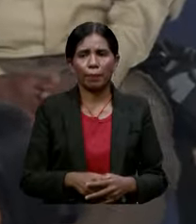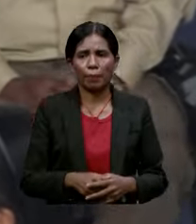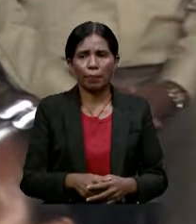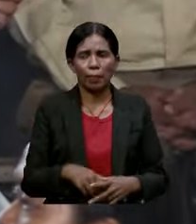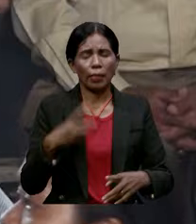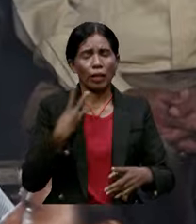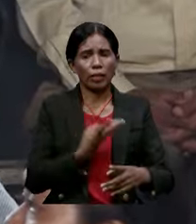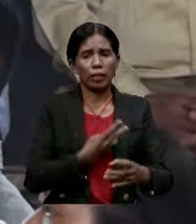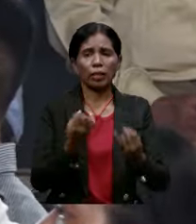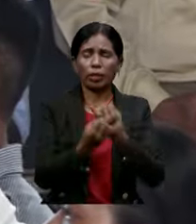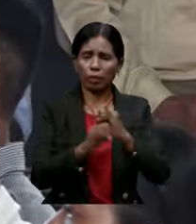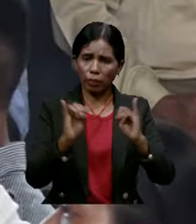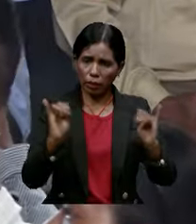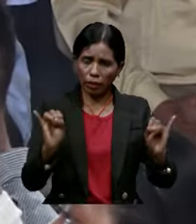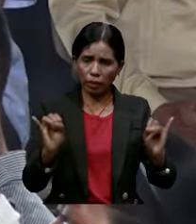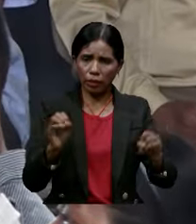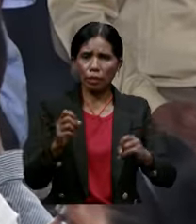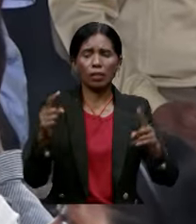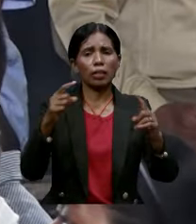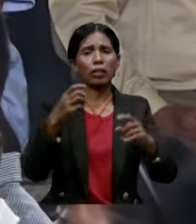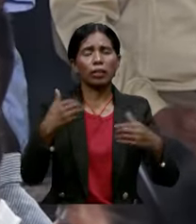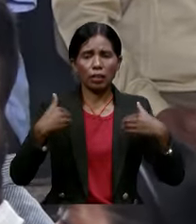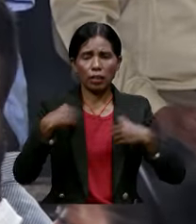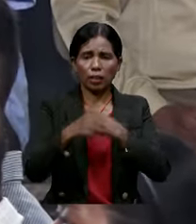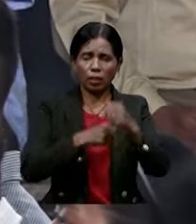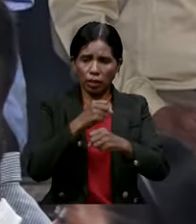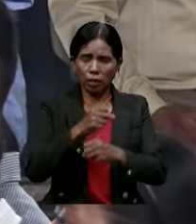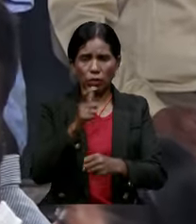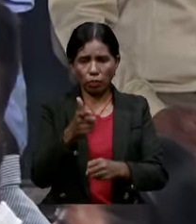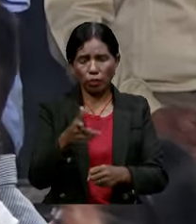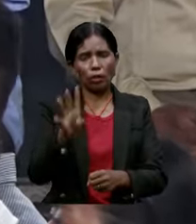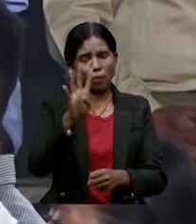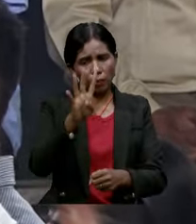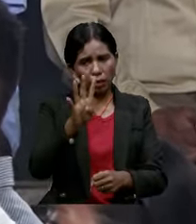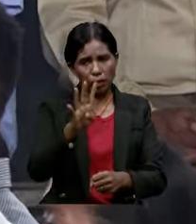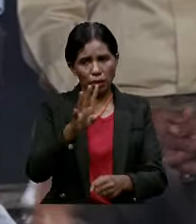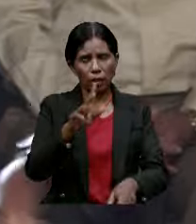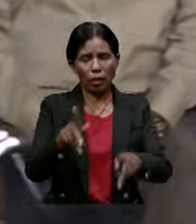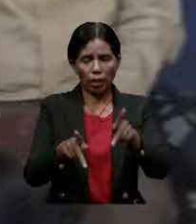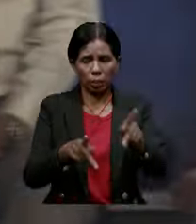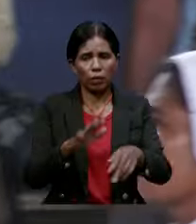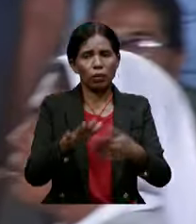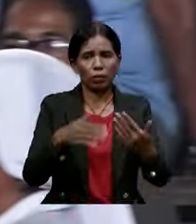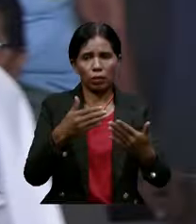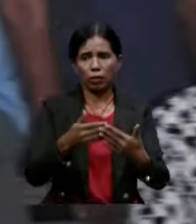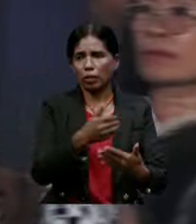itu ukun antiona itina rulur sihat lara povo magasira